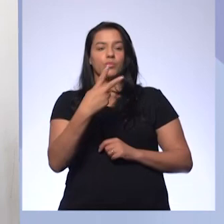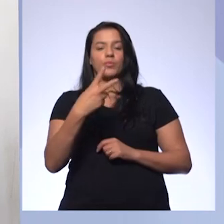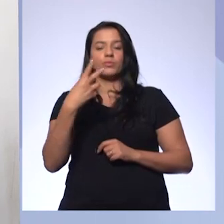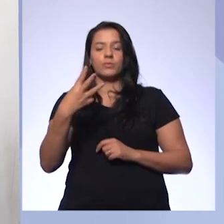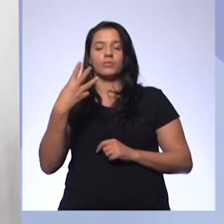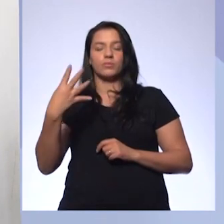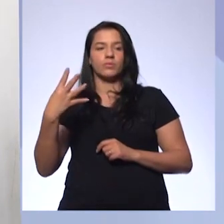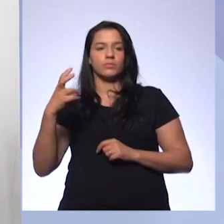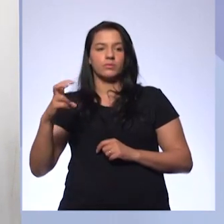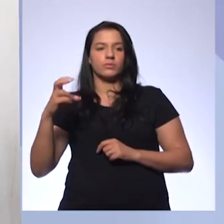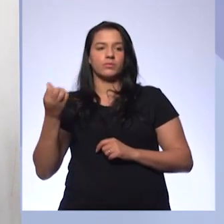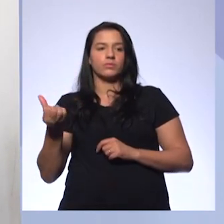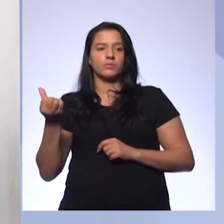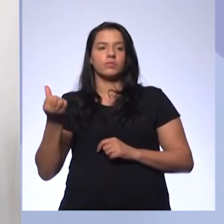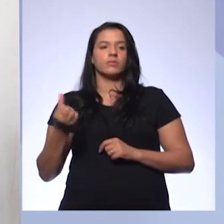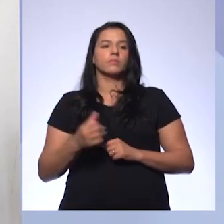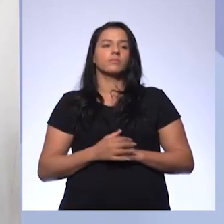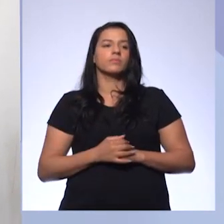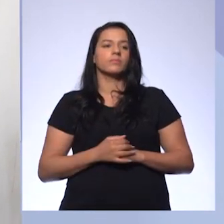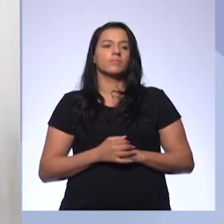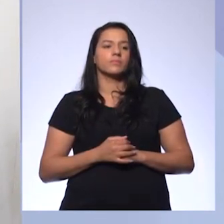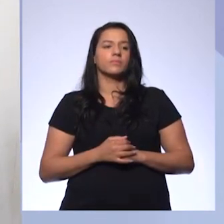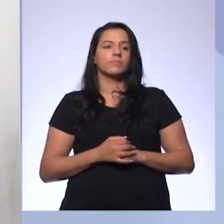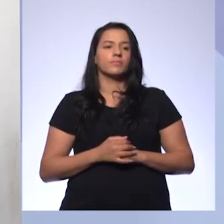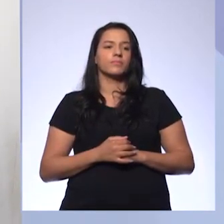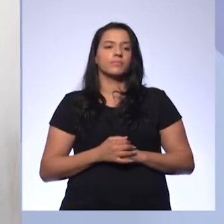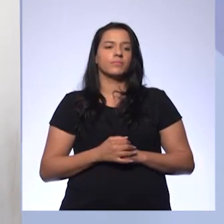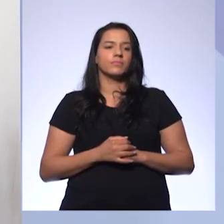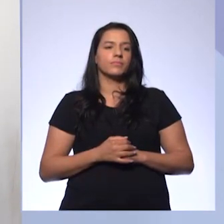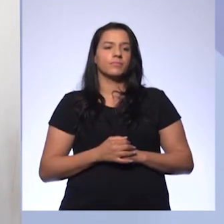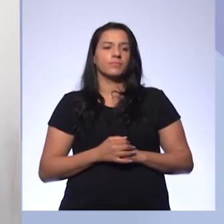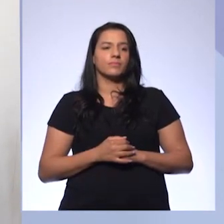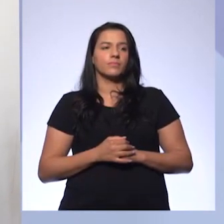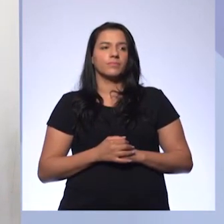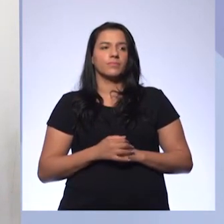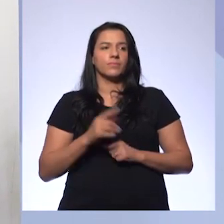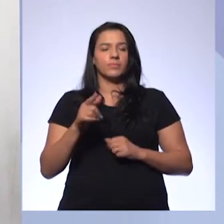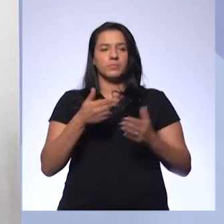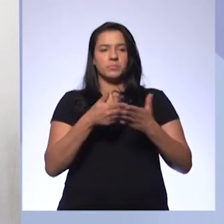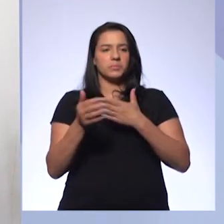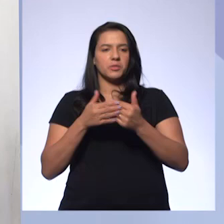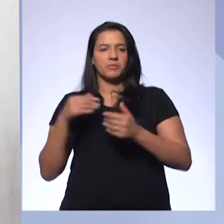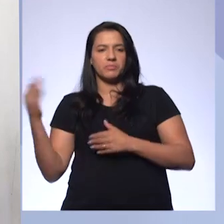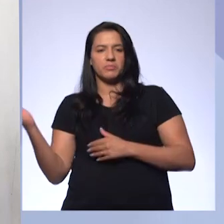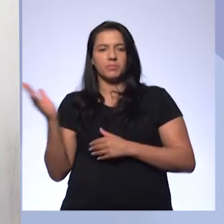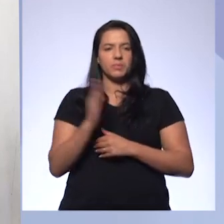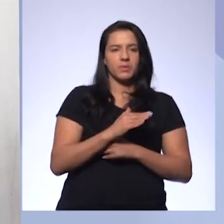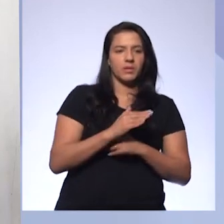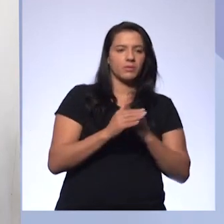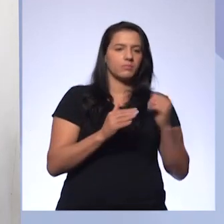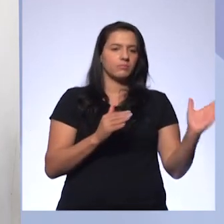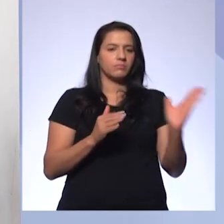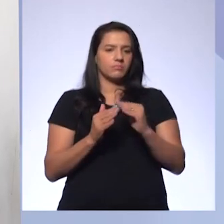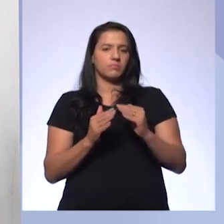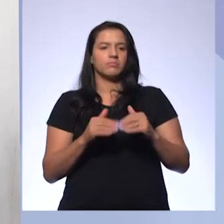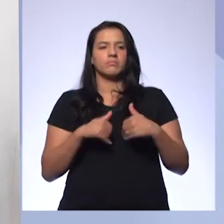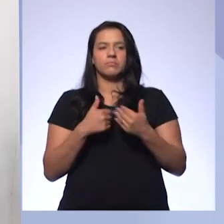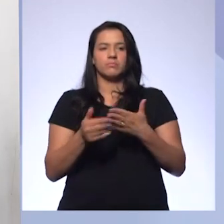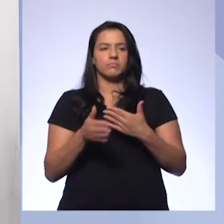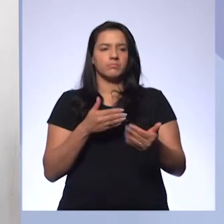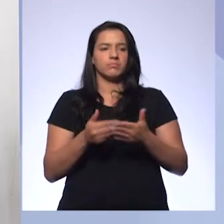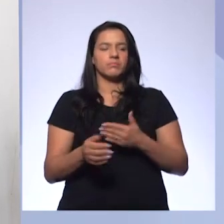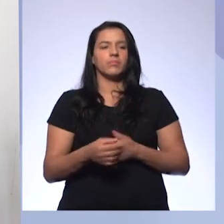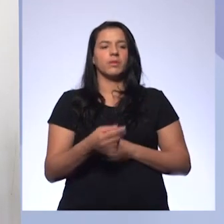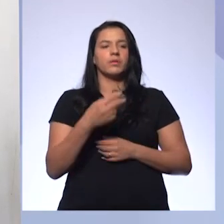vocês, carbono 1, 2, tanto faz lá para cá, vocês escolhem. No carbono 2 vai ter quem? O metil.